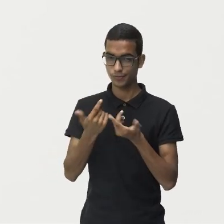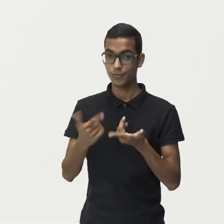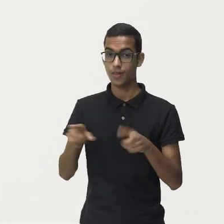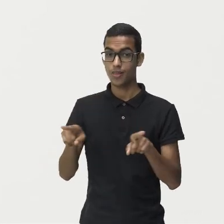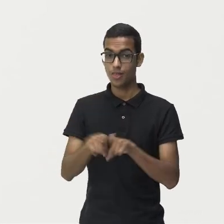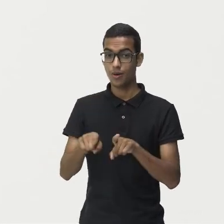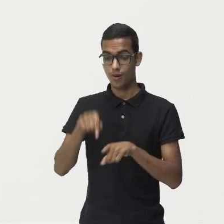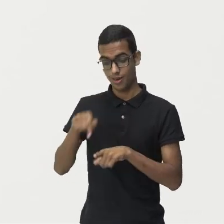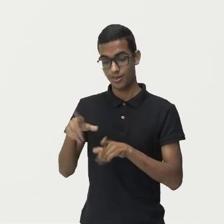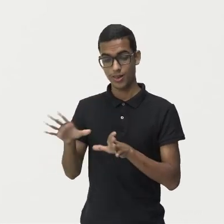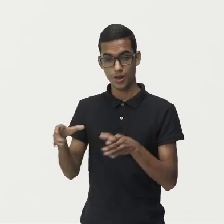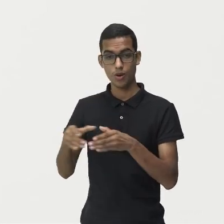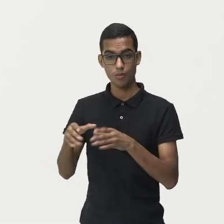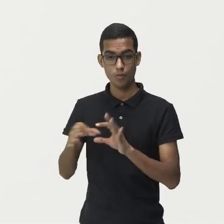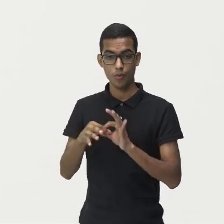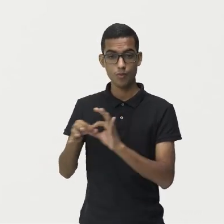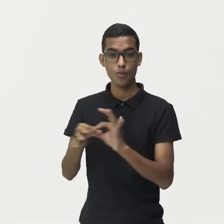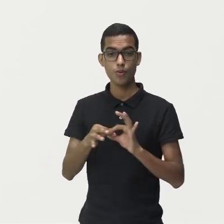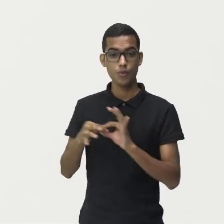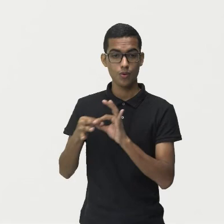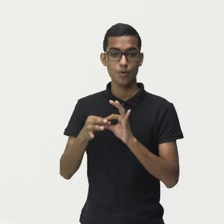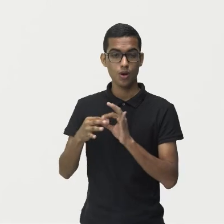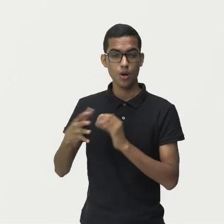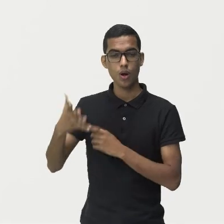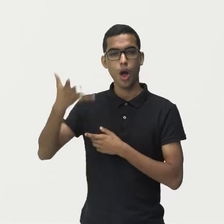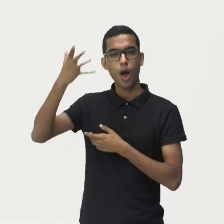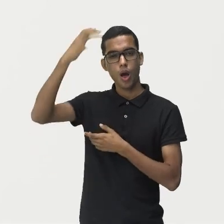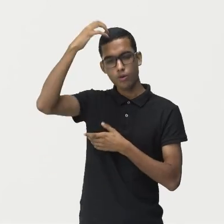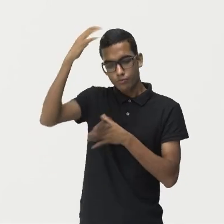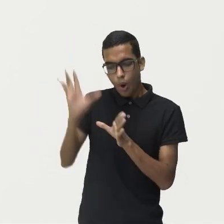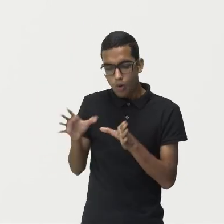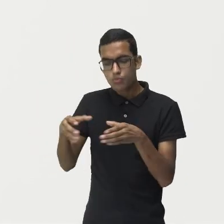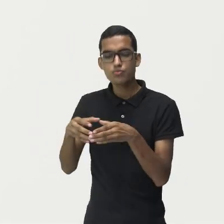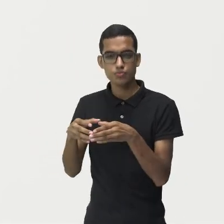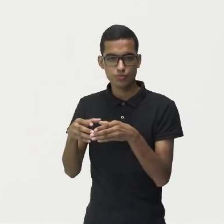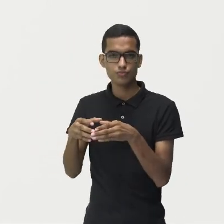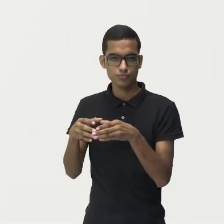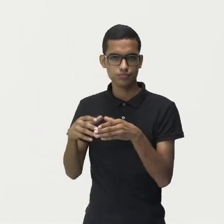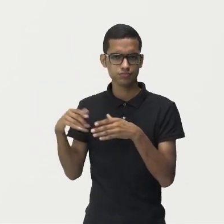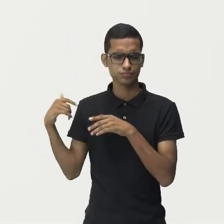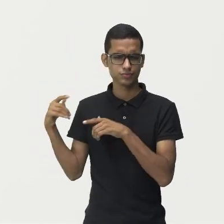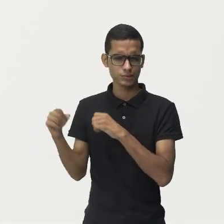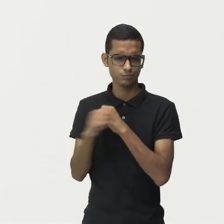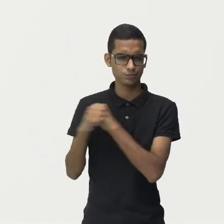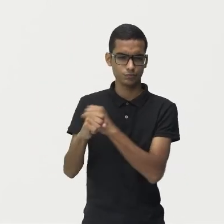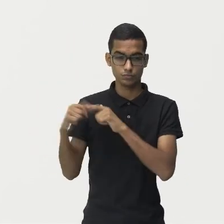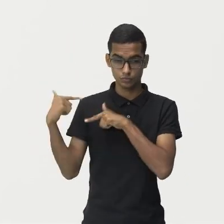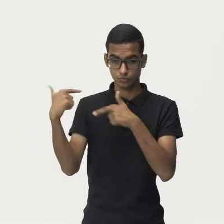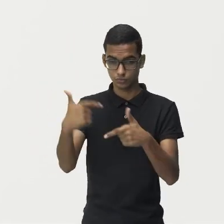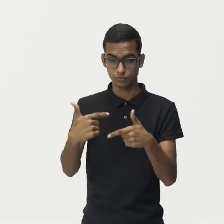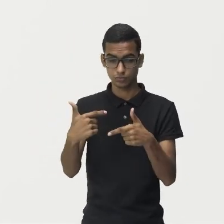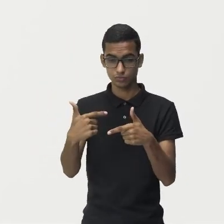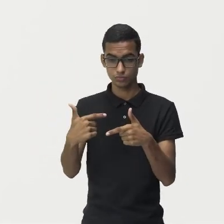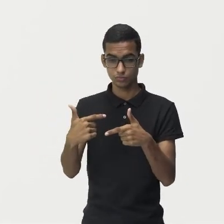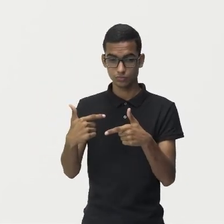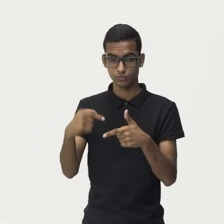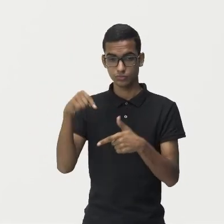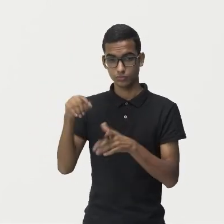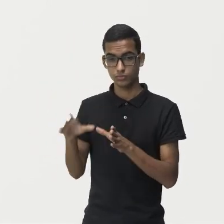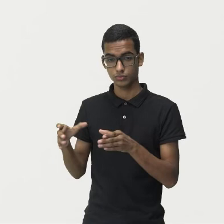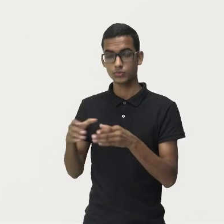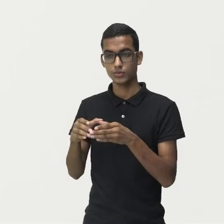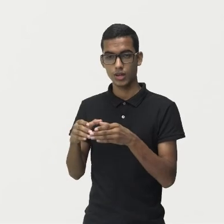ligados ali a um grupo mais conservador durante a Revolução Francesa. Os girondinos